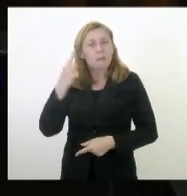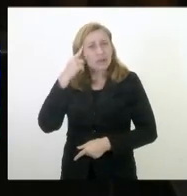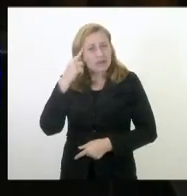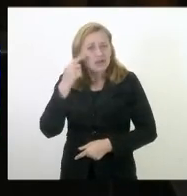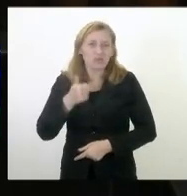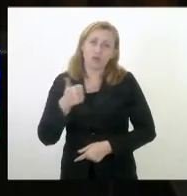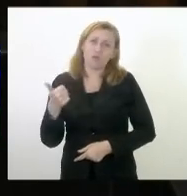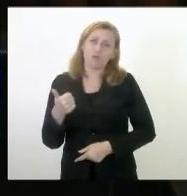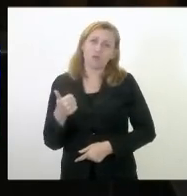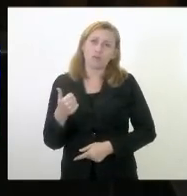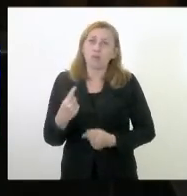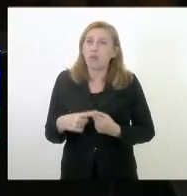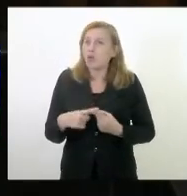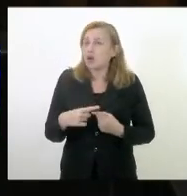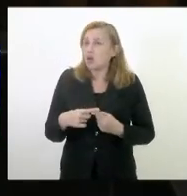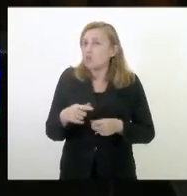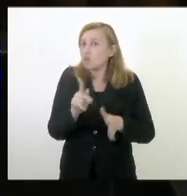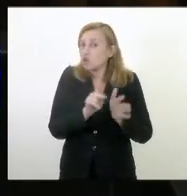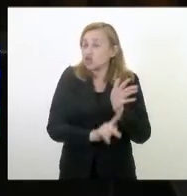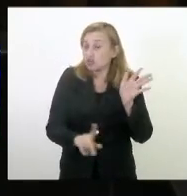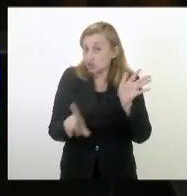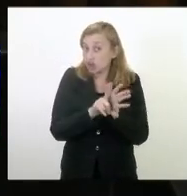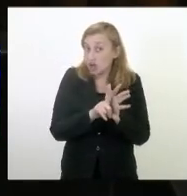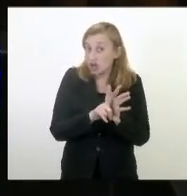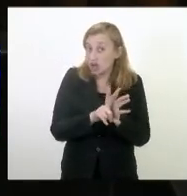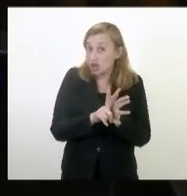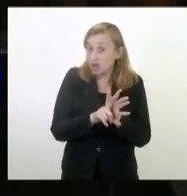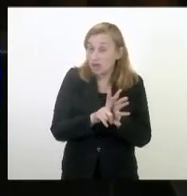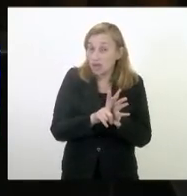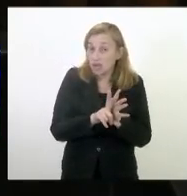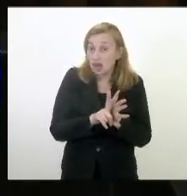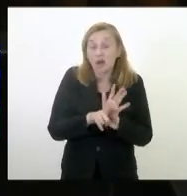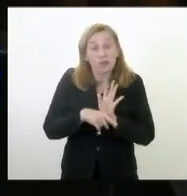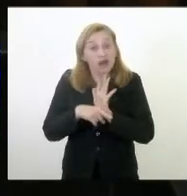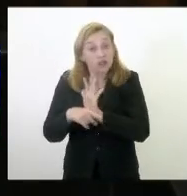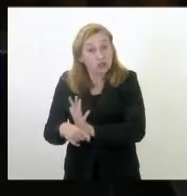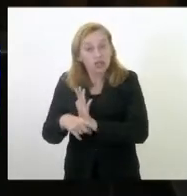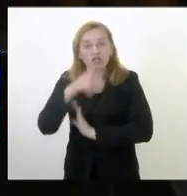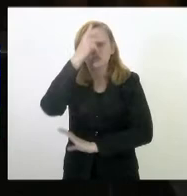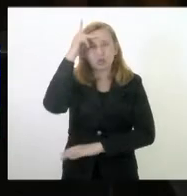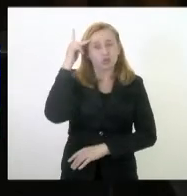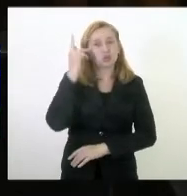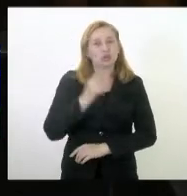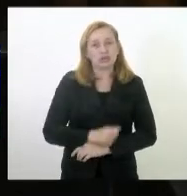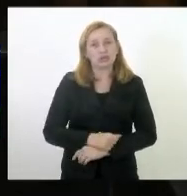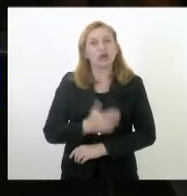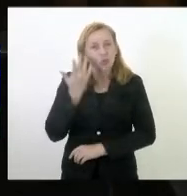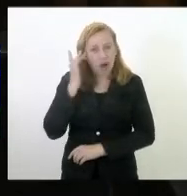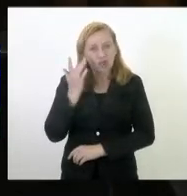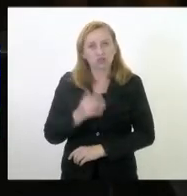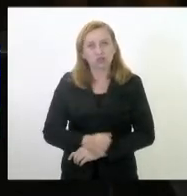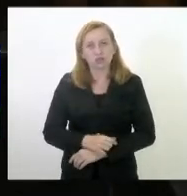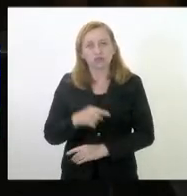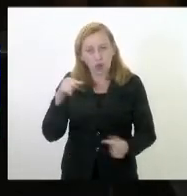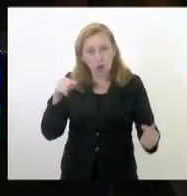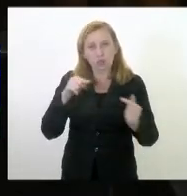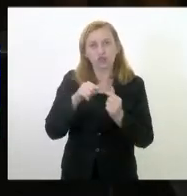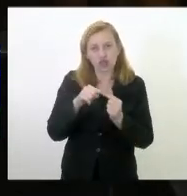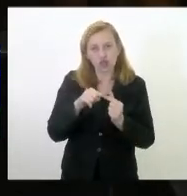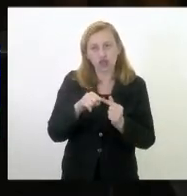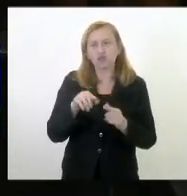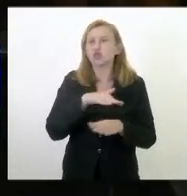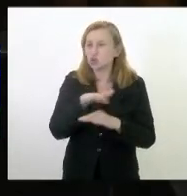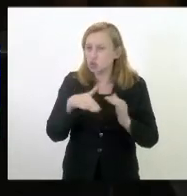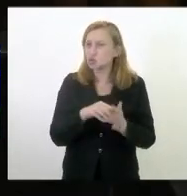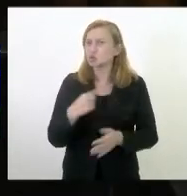reflexão, porque é um projeto de lei para garantir a dignidade das pessoas, que eu acho que é o objetivo de